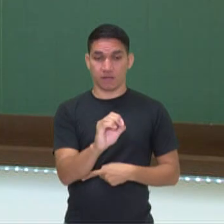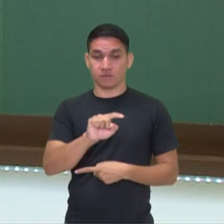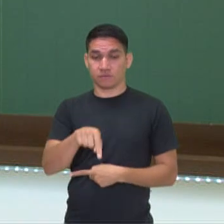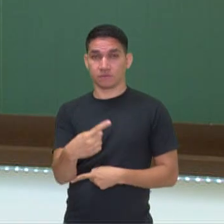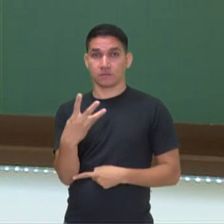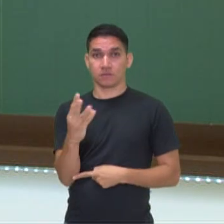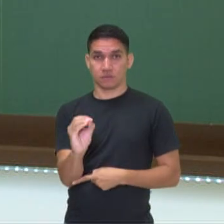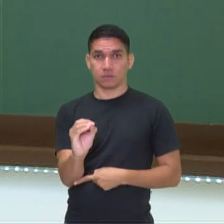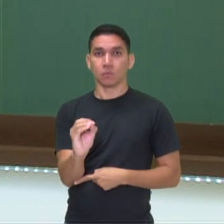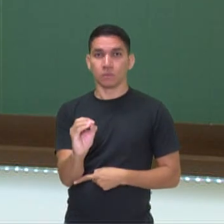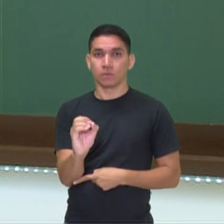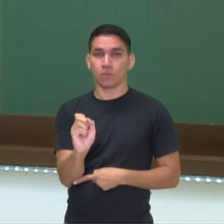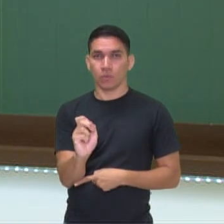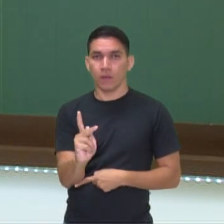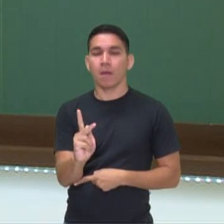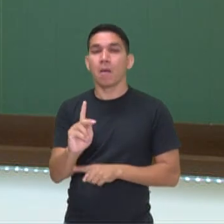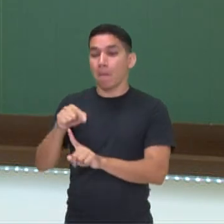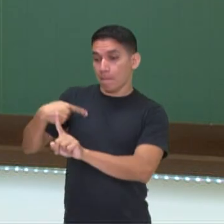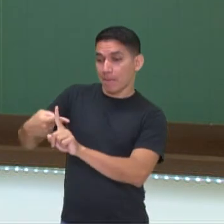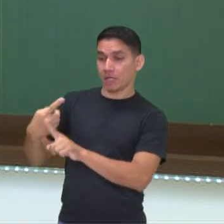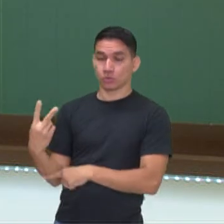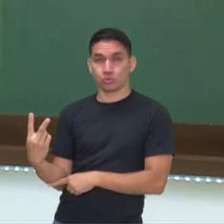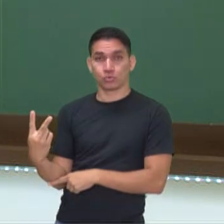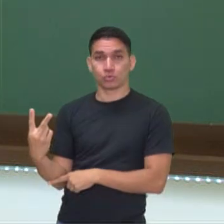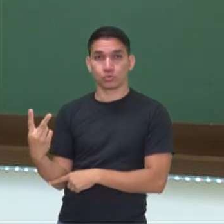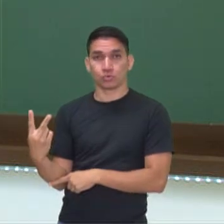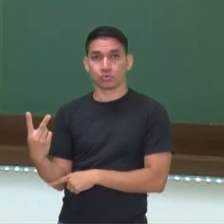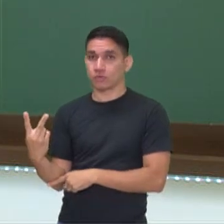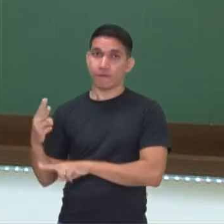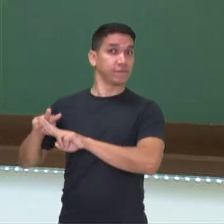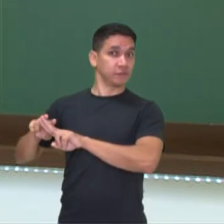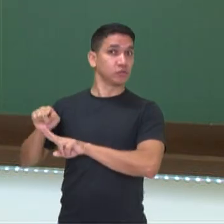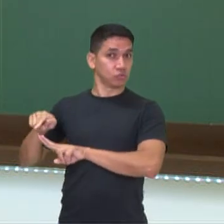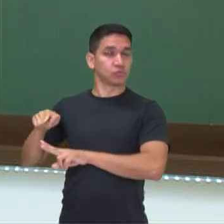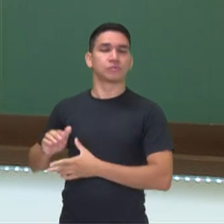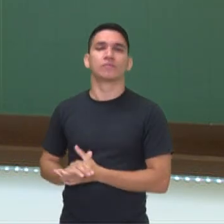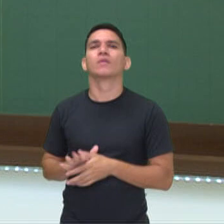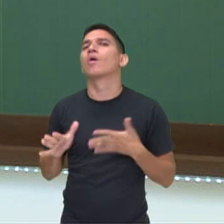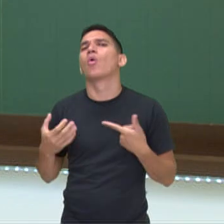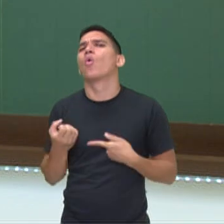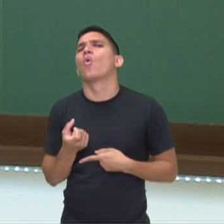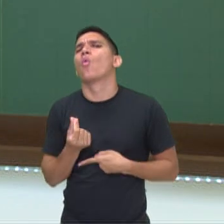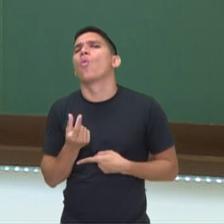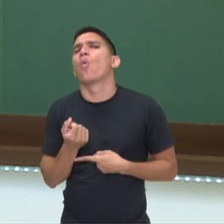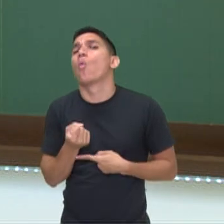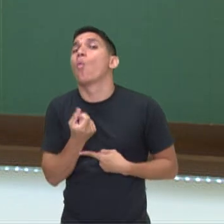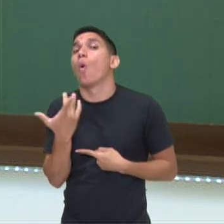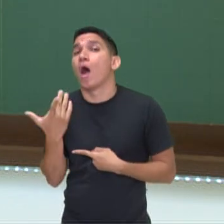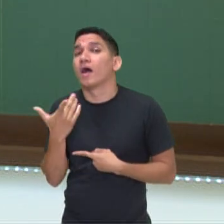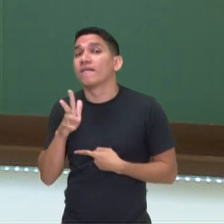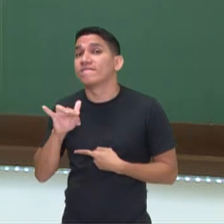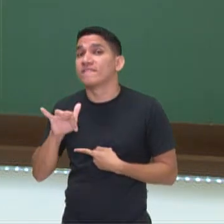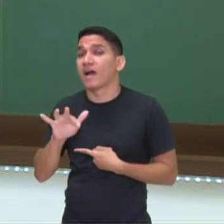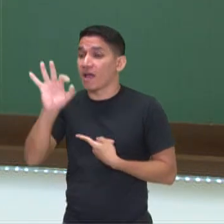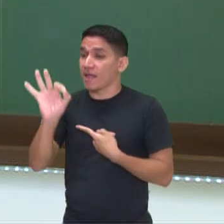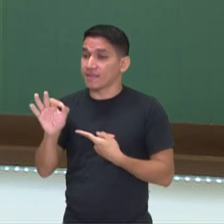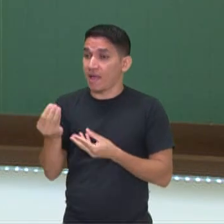10,40, tá bom? Mais os 2, que é da taxa fixa. Então, quanto que vai ser pago de taxa de